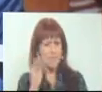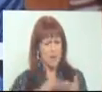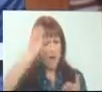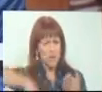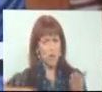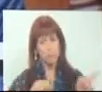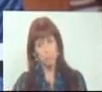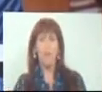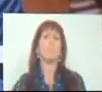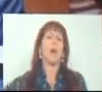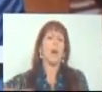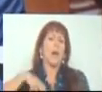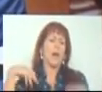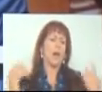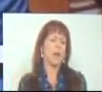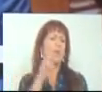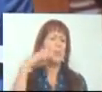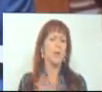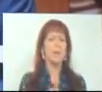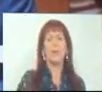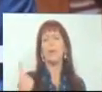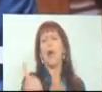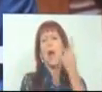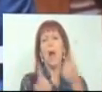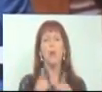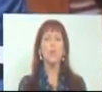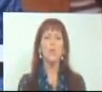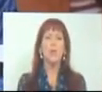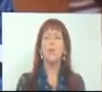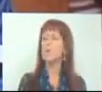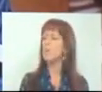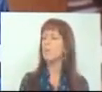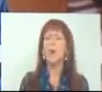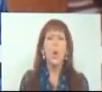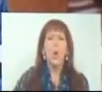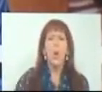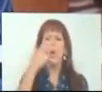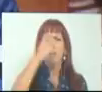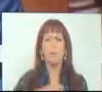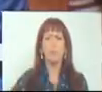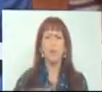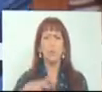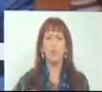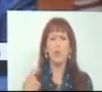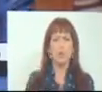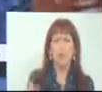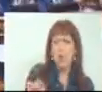que assinaram os contratos milionários que protegeram os interesses de alguns e foram com o interesse contra os interesses portugueses.